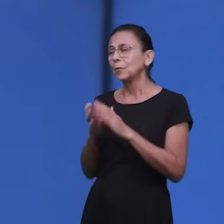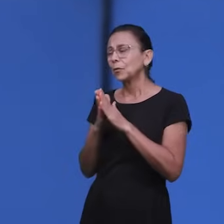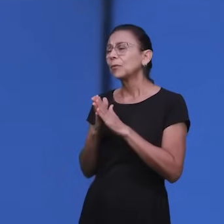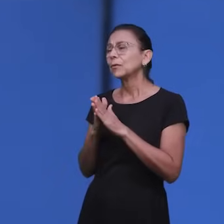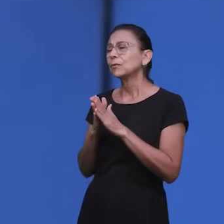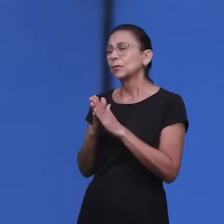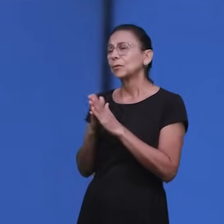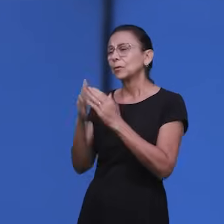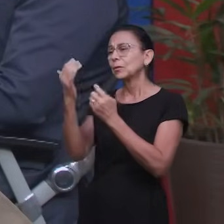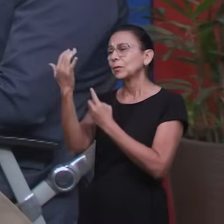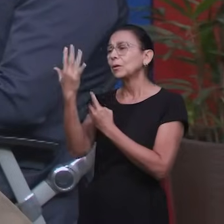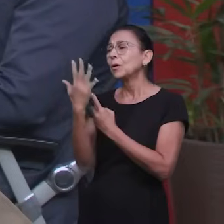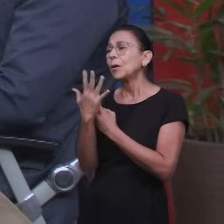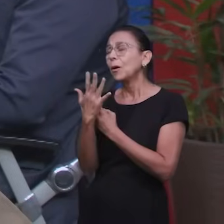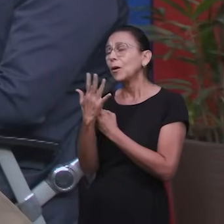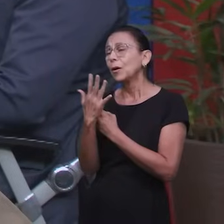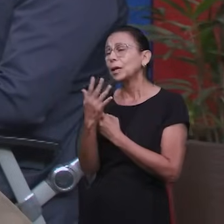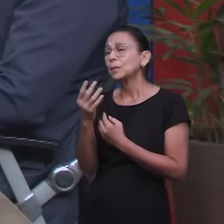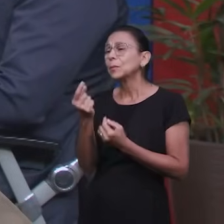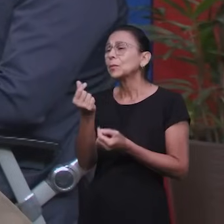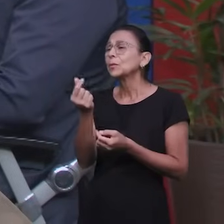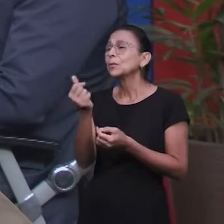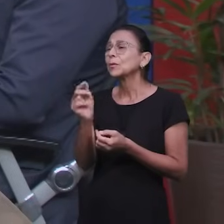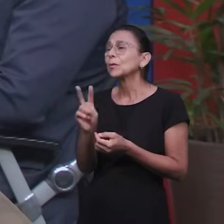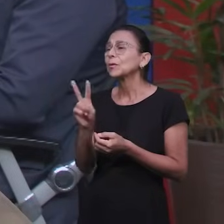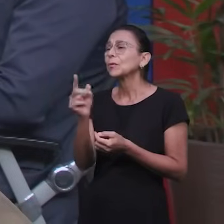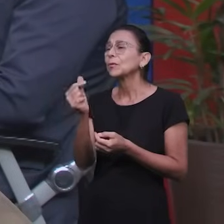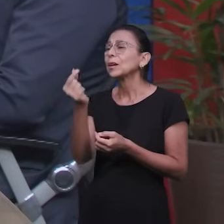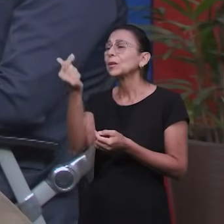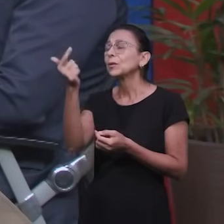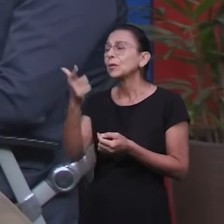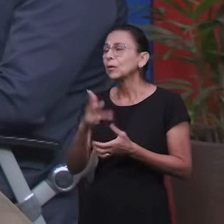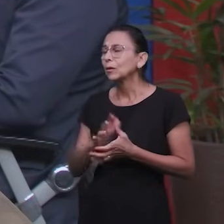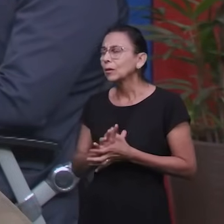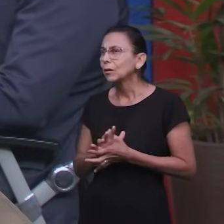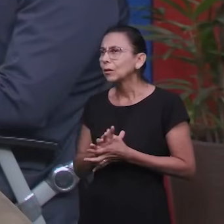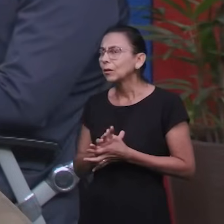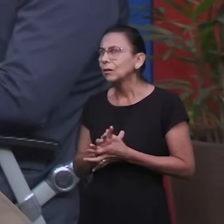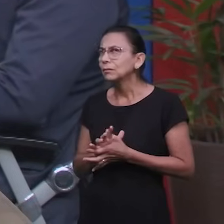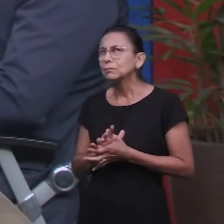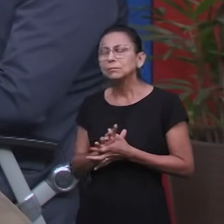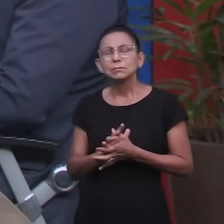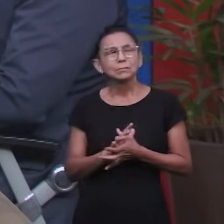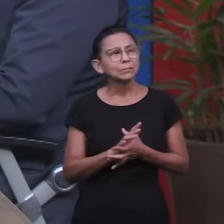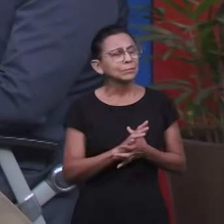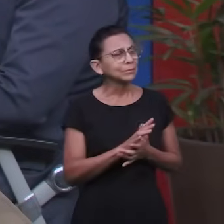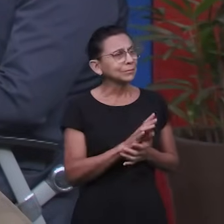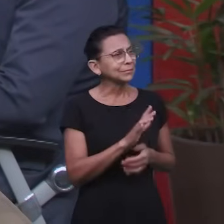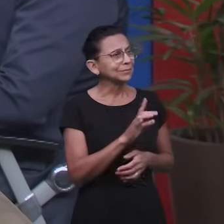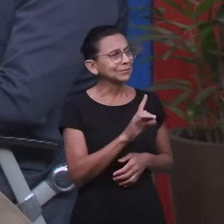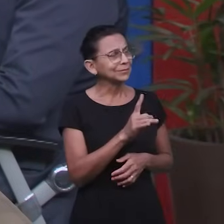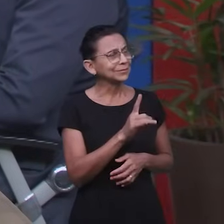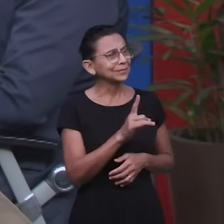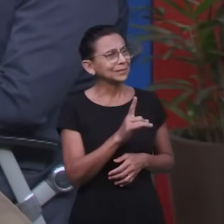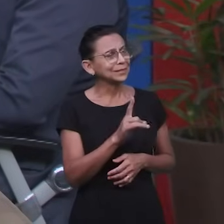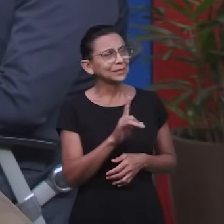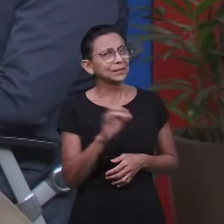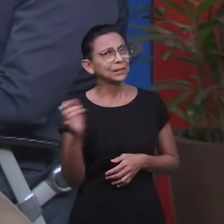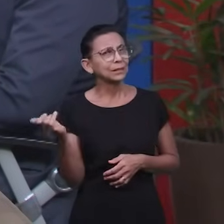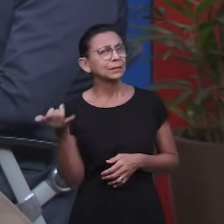queria uma oração, mas queria saber quanto custava aquela oração. Aí